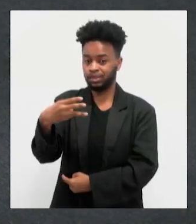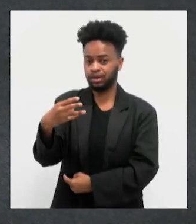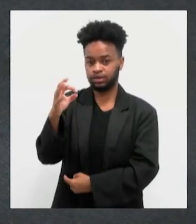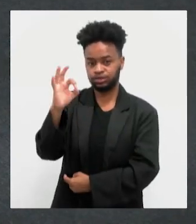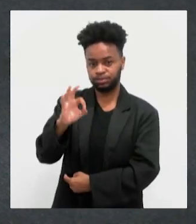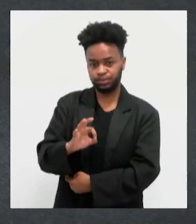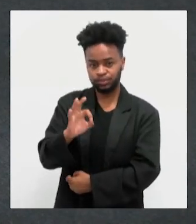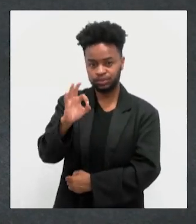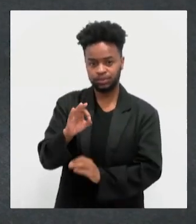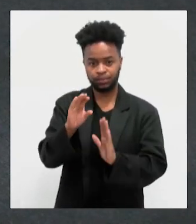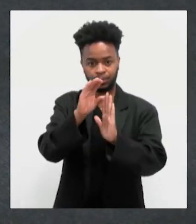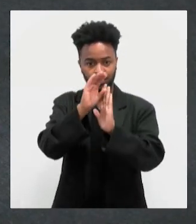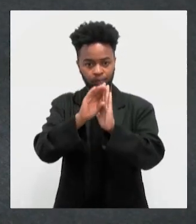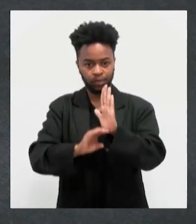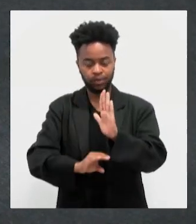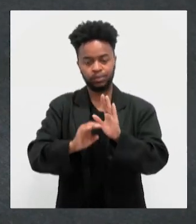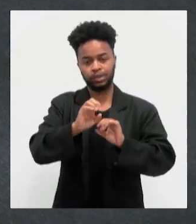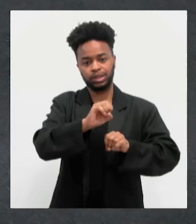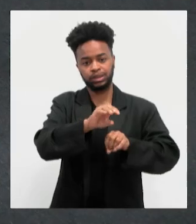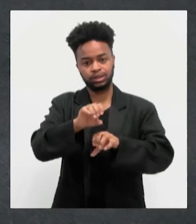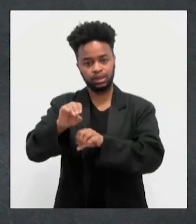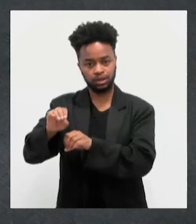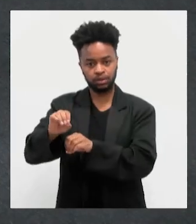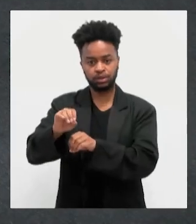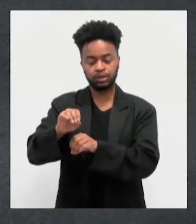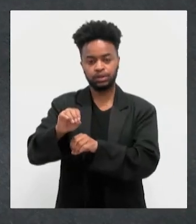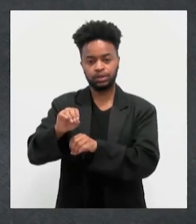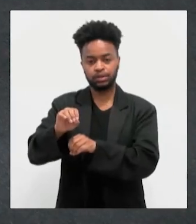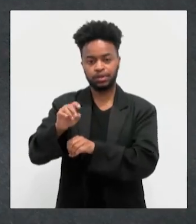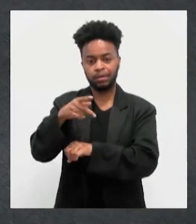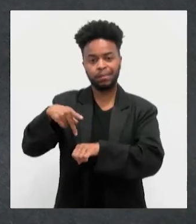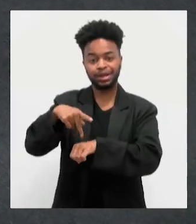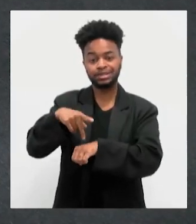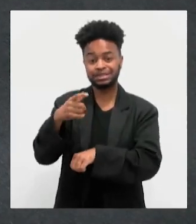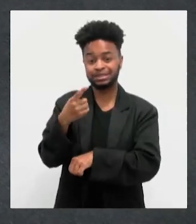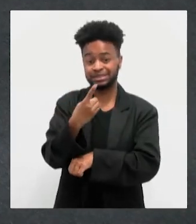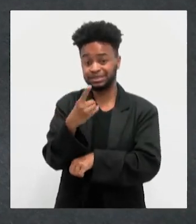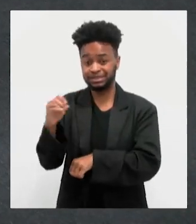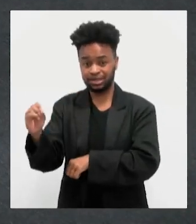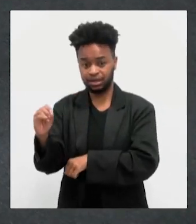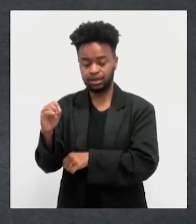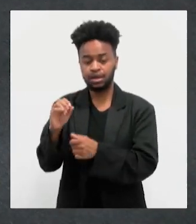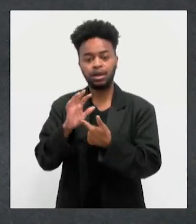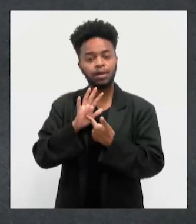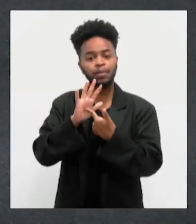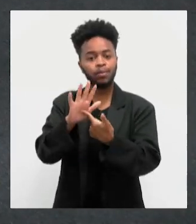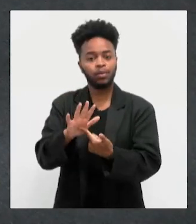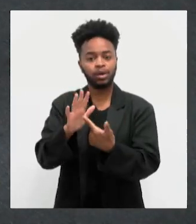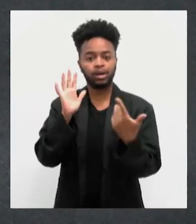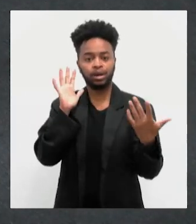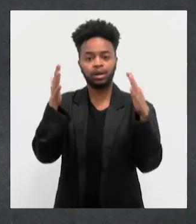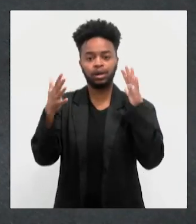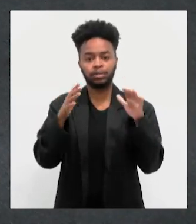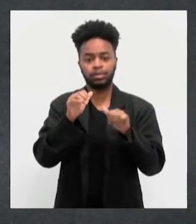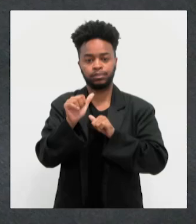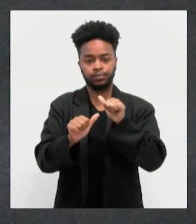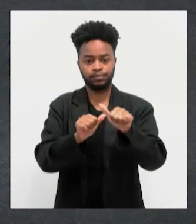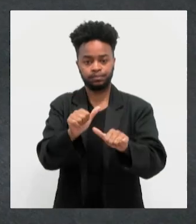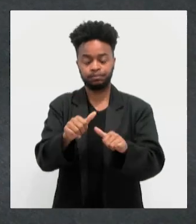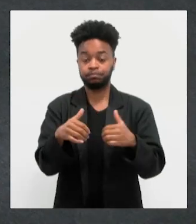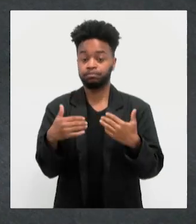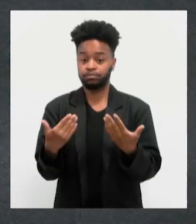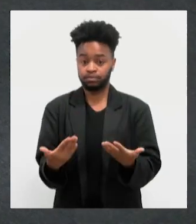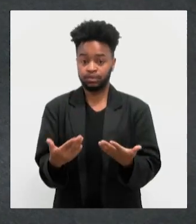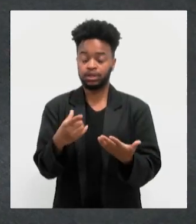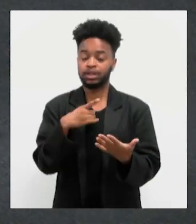53% dos currículos educacionais de 100 países mencionam as mudanças climáticas. Então, já